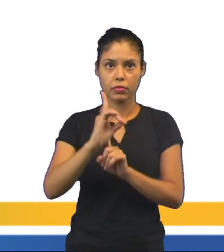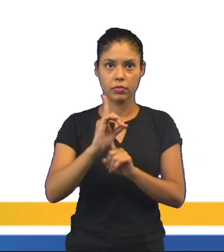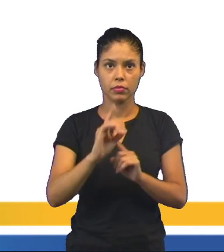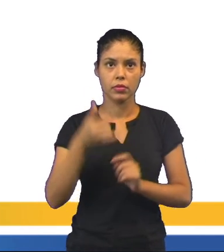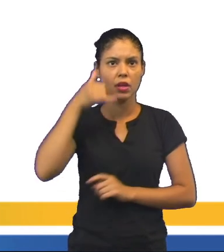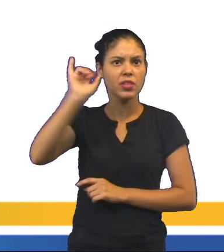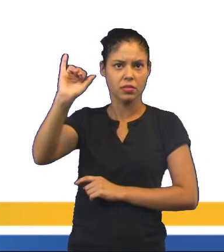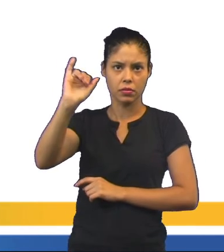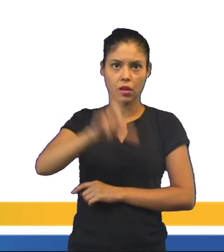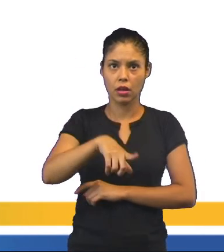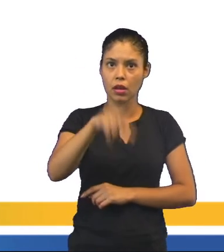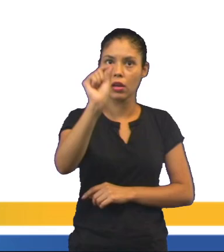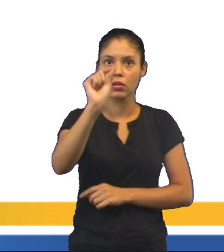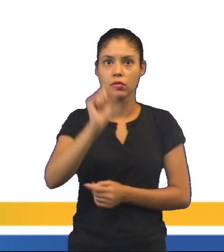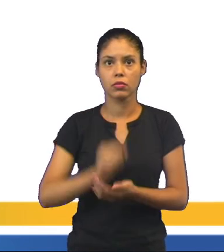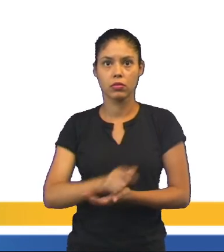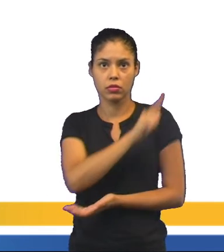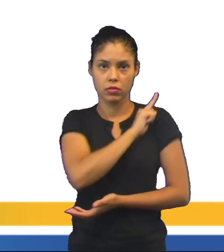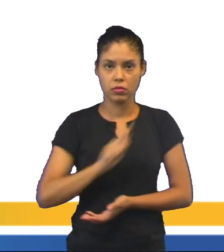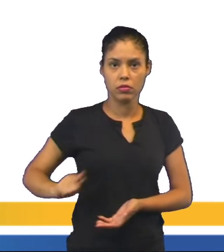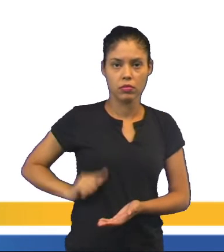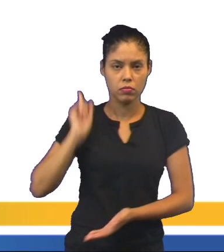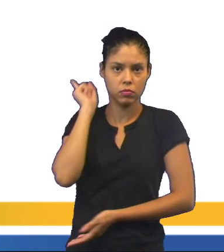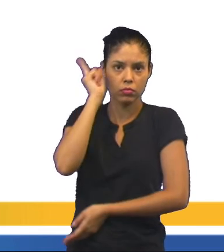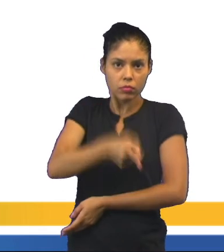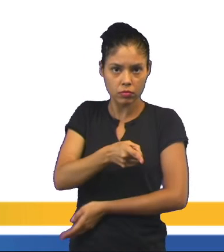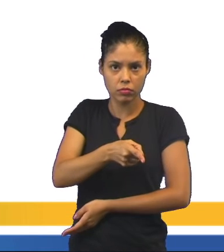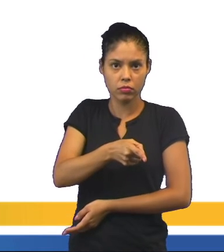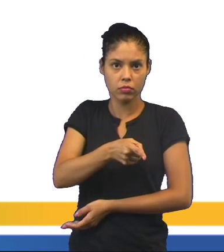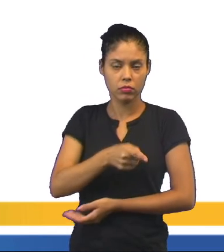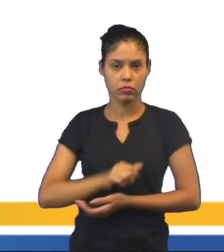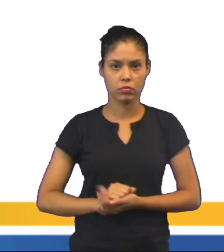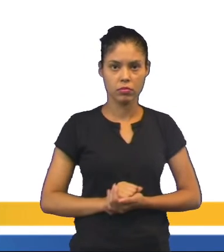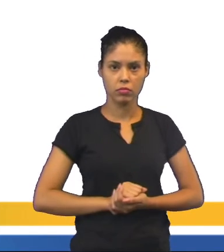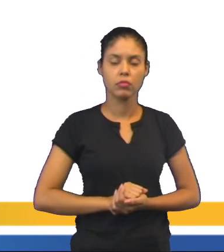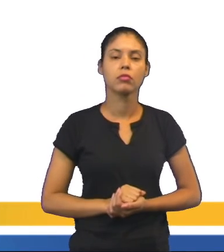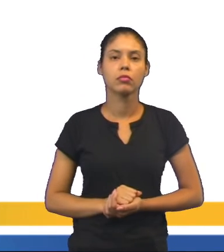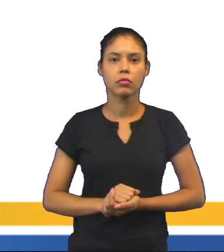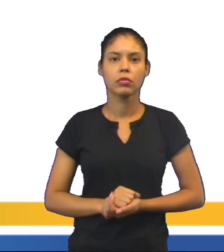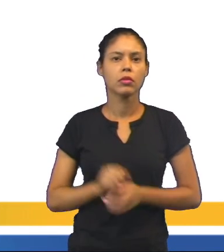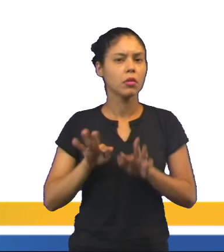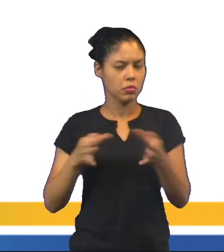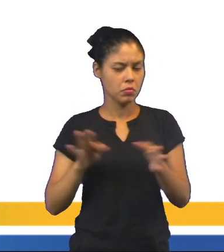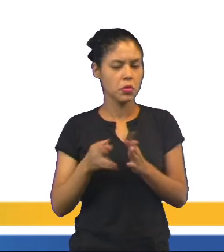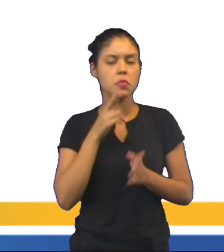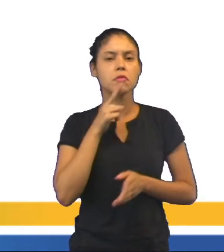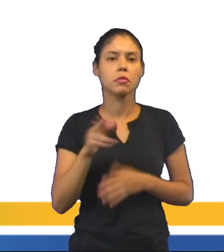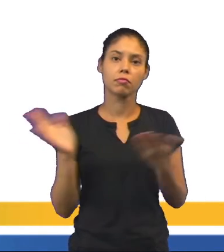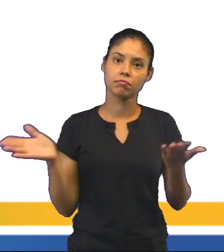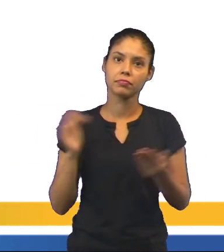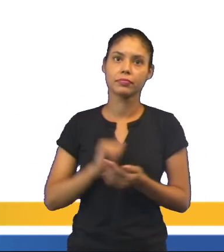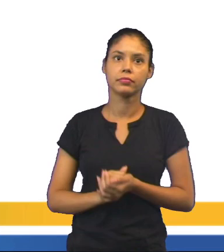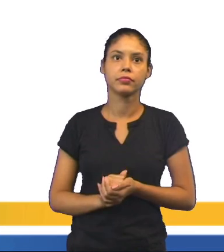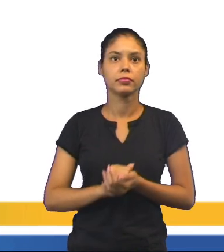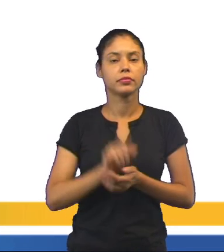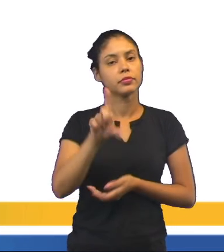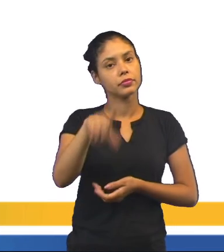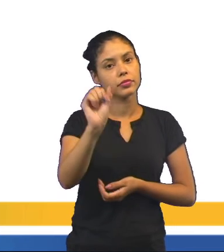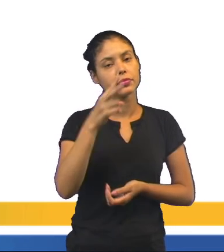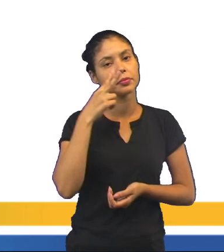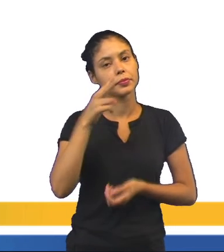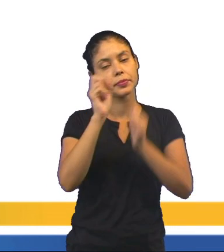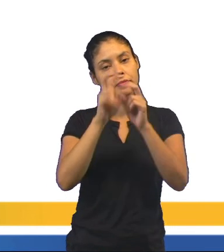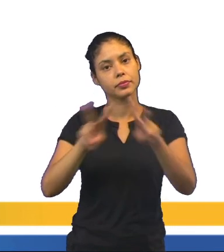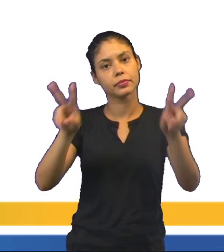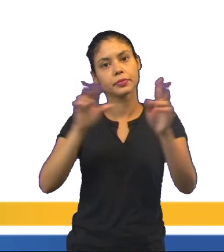letra D, evitar a escolha de governantes autoritários. Bem simples a resposta, que agora vocês